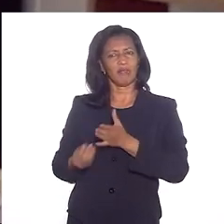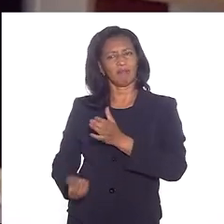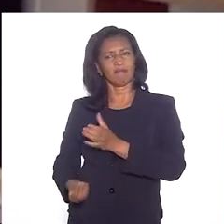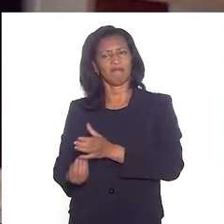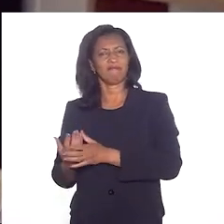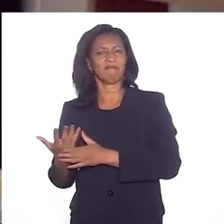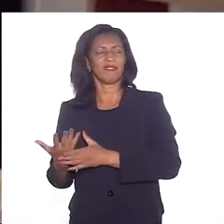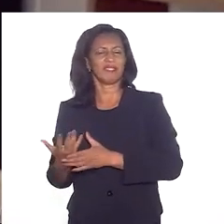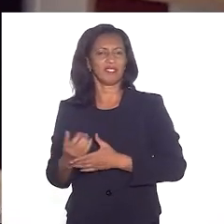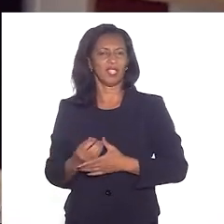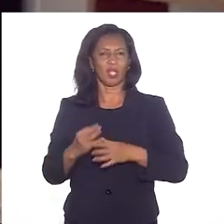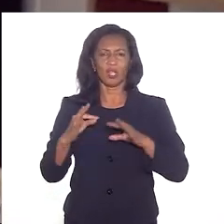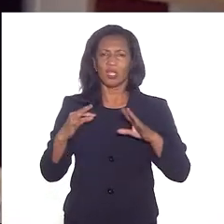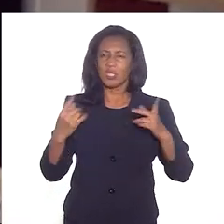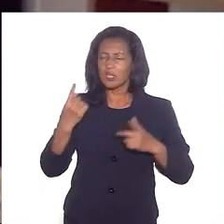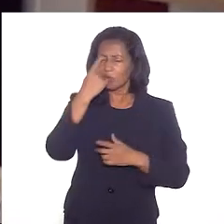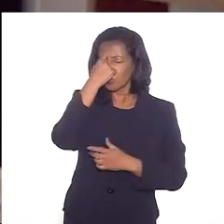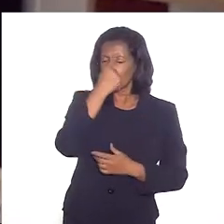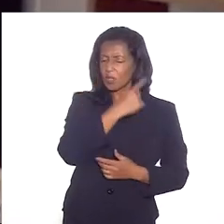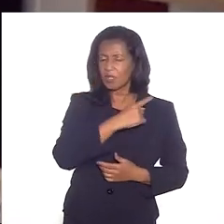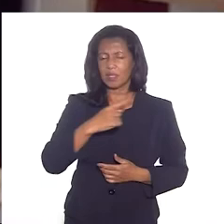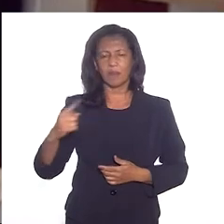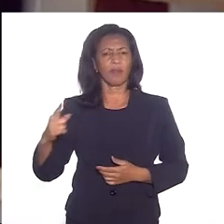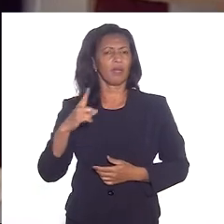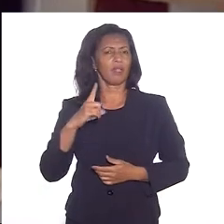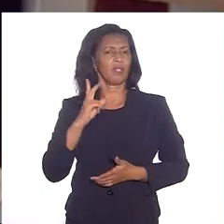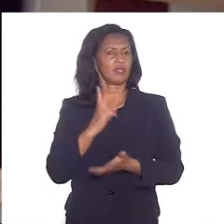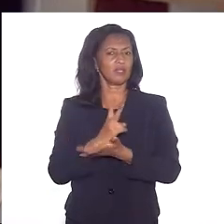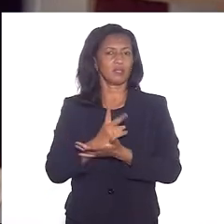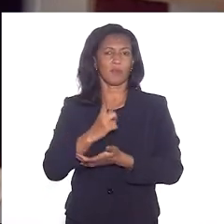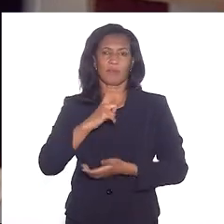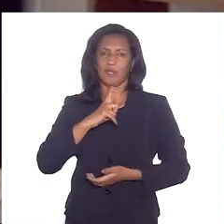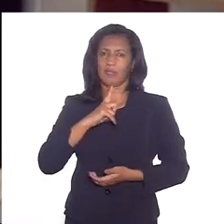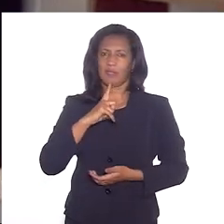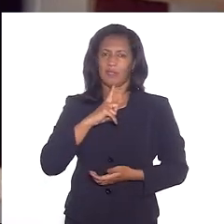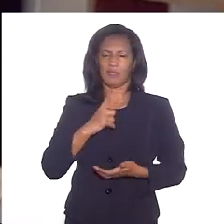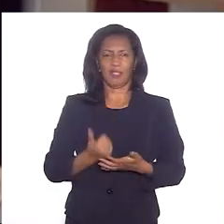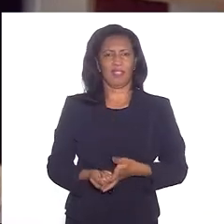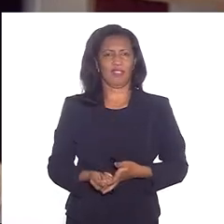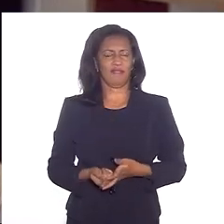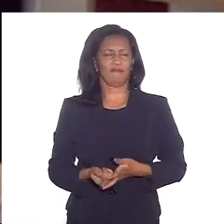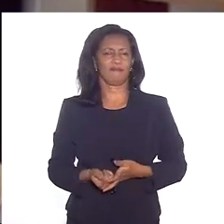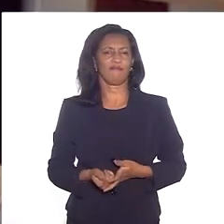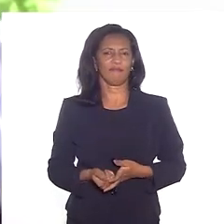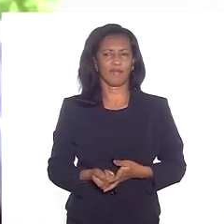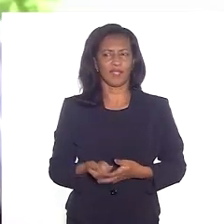renascimento, várias coisas. E toda semana sempre tem assim